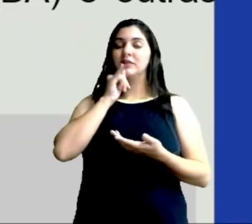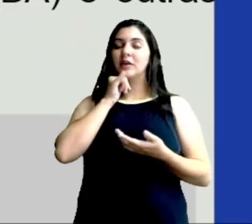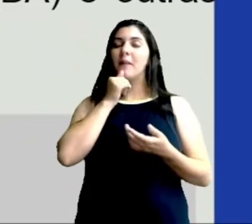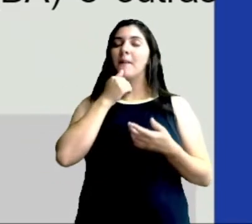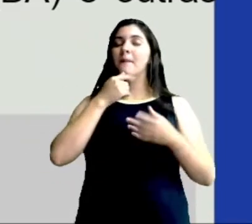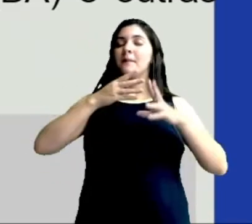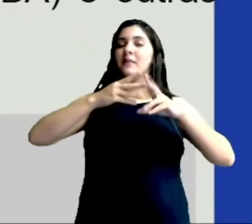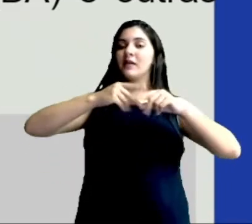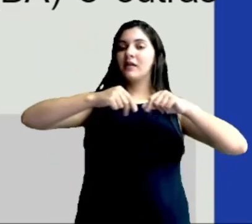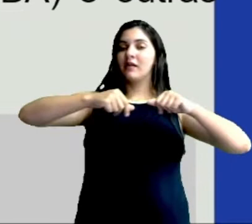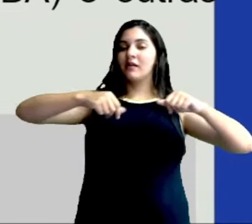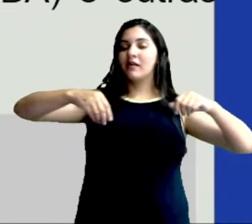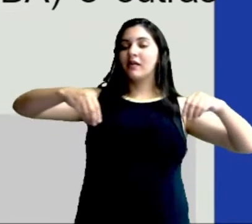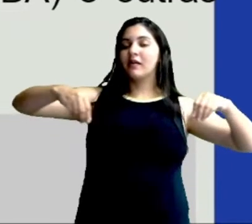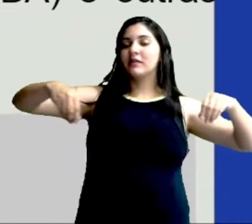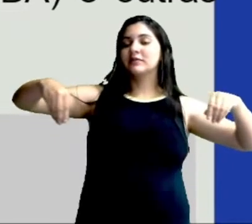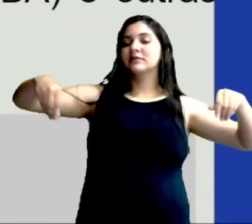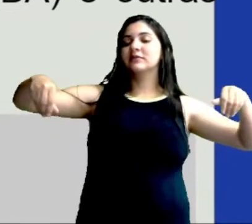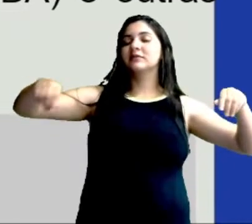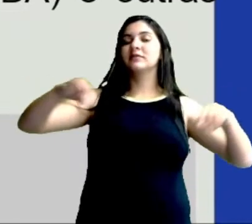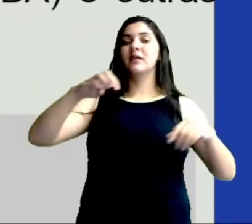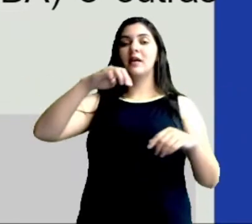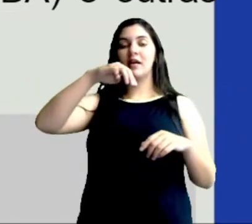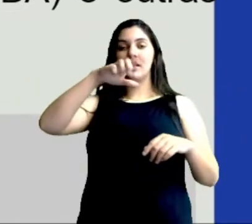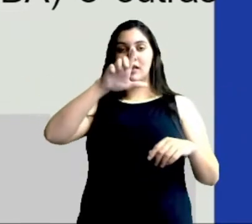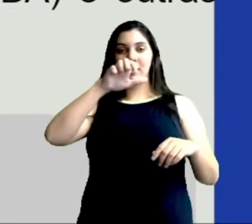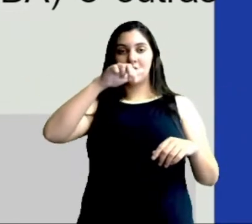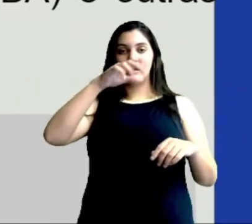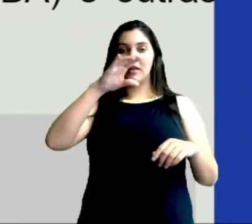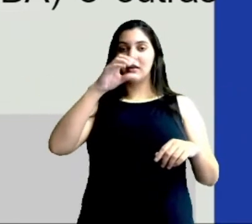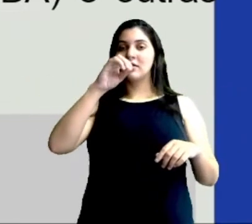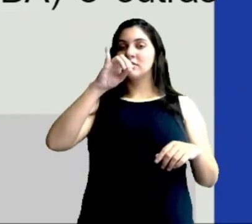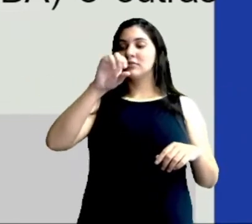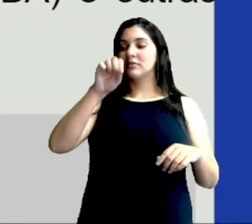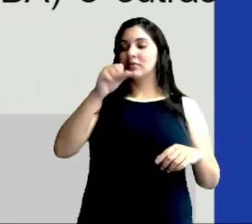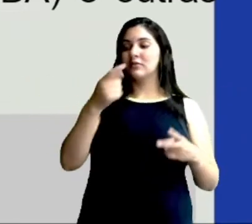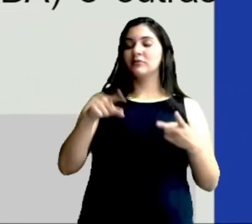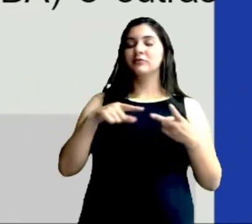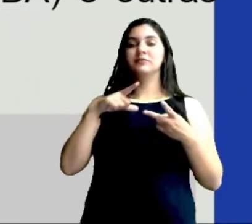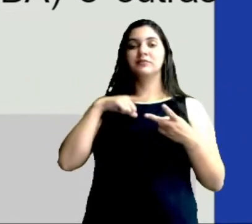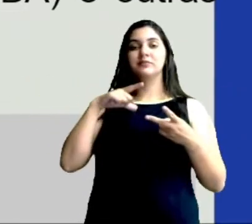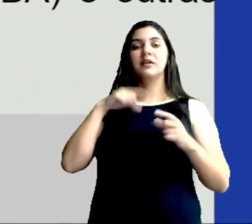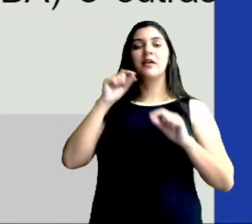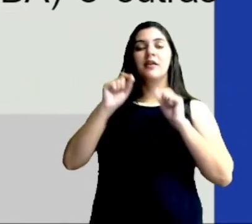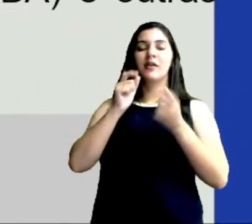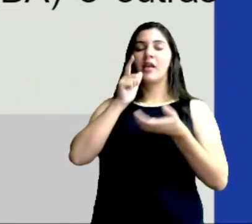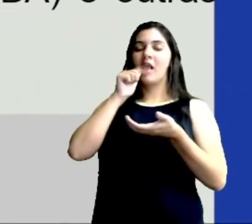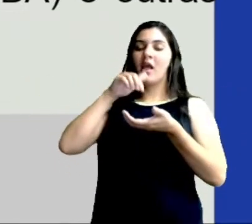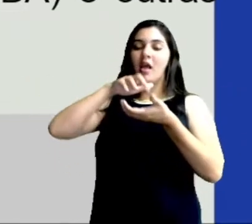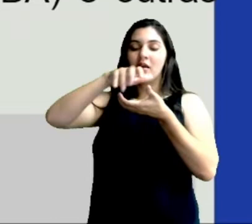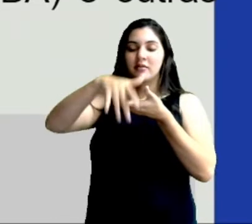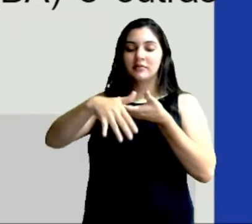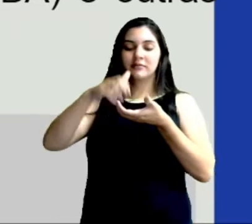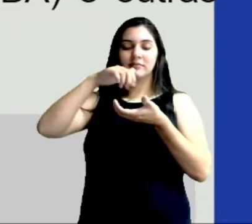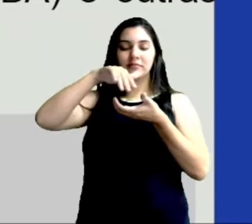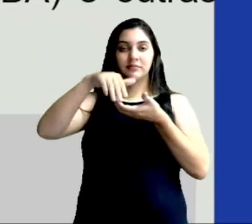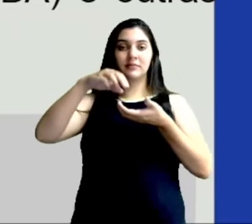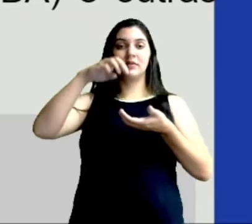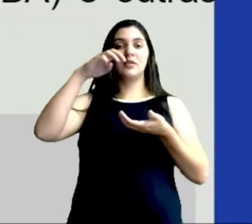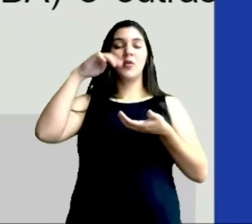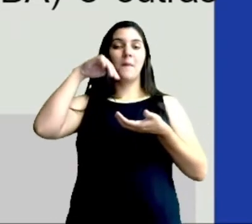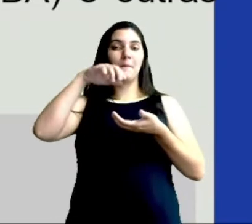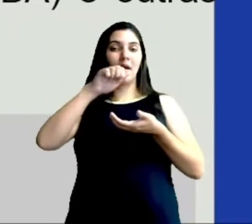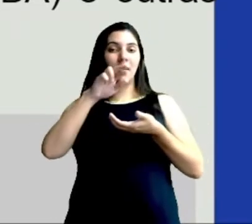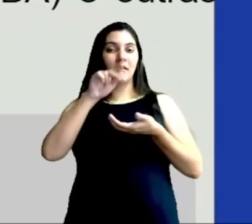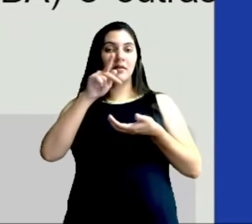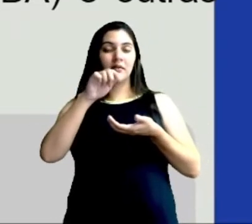no município da Bahia, com um grande número de belas cachoeiras. Nós temos a Cachoeira de Pedra Caída, no Maranhão,